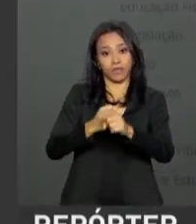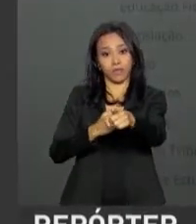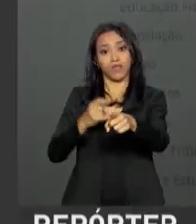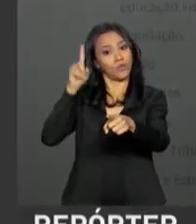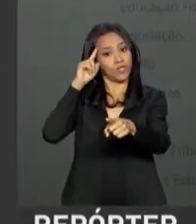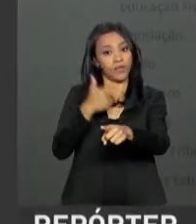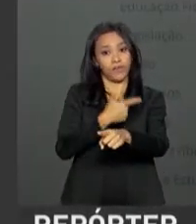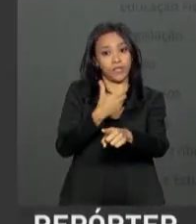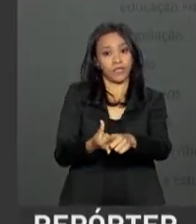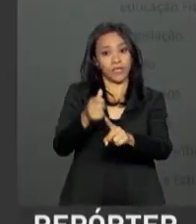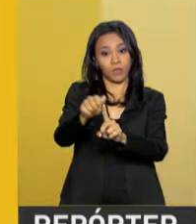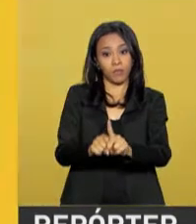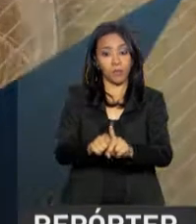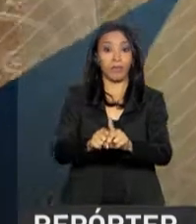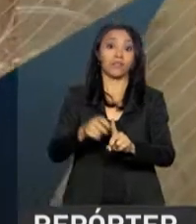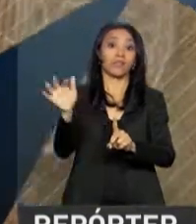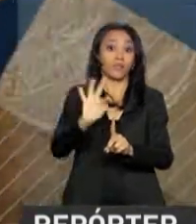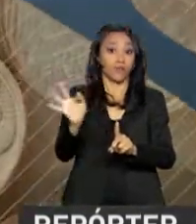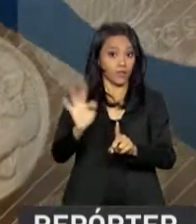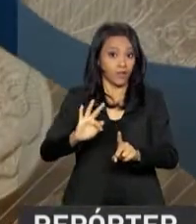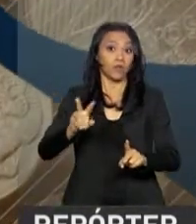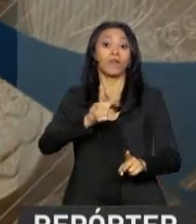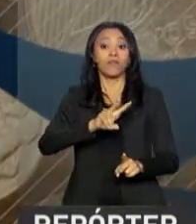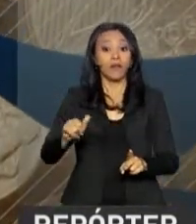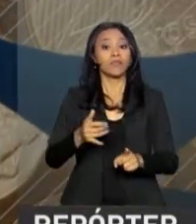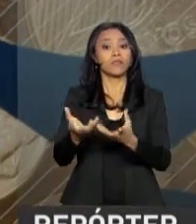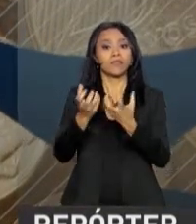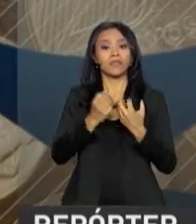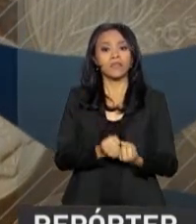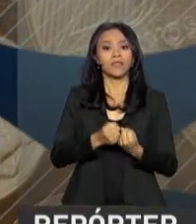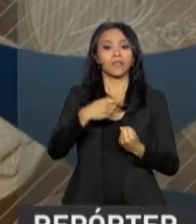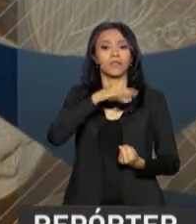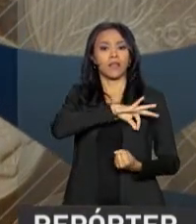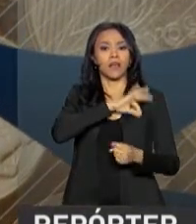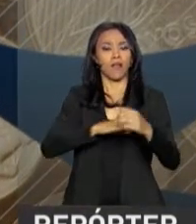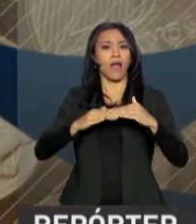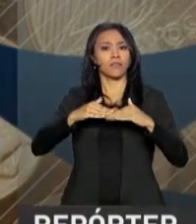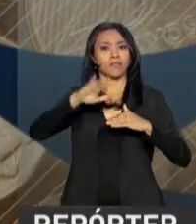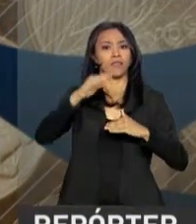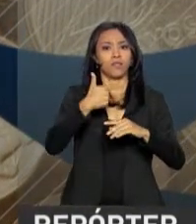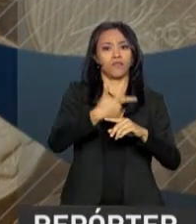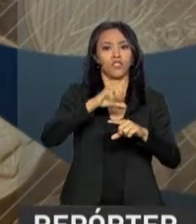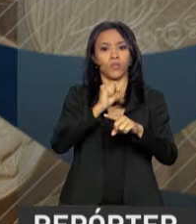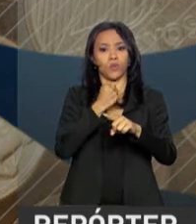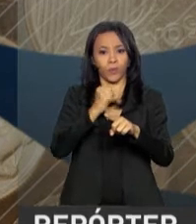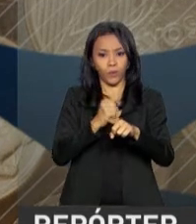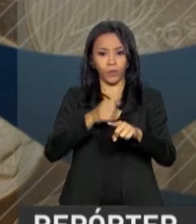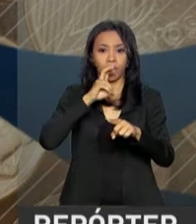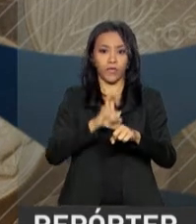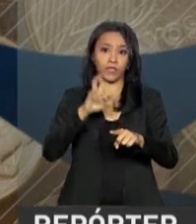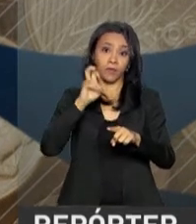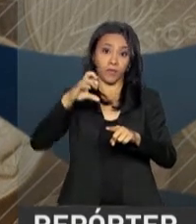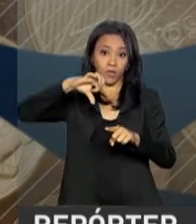de 26 de fevereiro deve declarar quem recebeu rendimentos tributáveis acima de vinte e oito mil quinhentos e cinquenta e nove